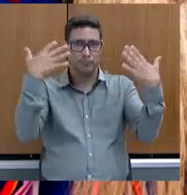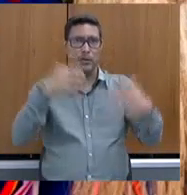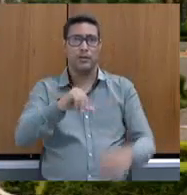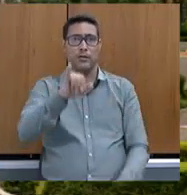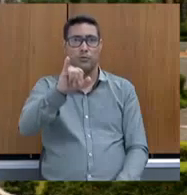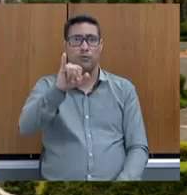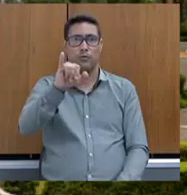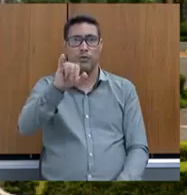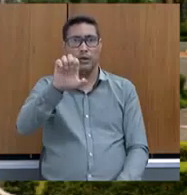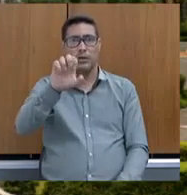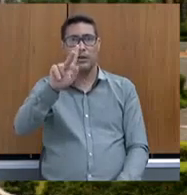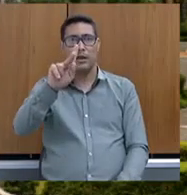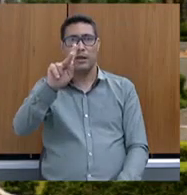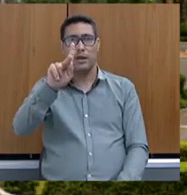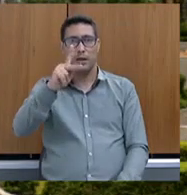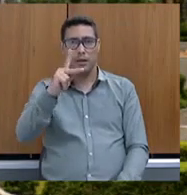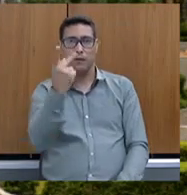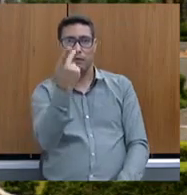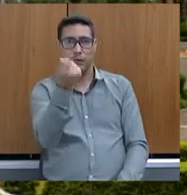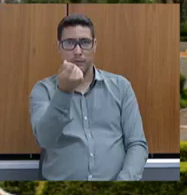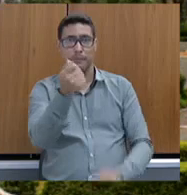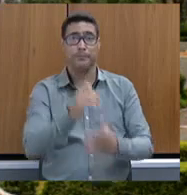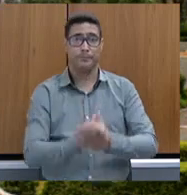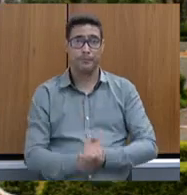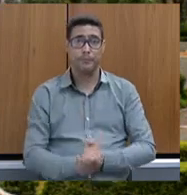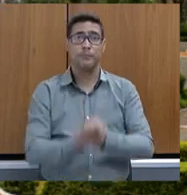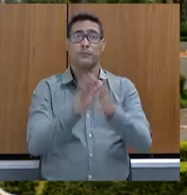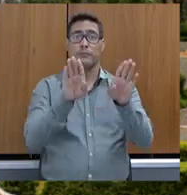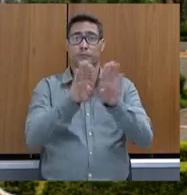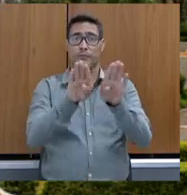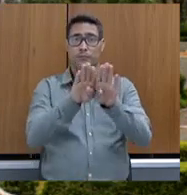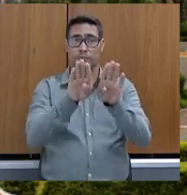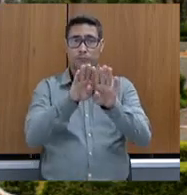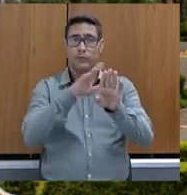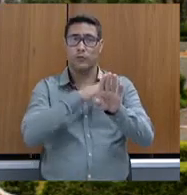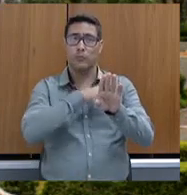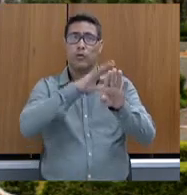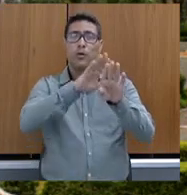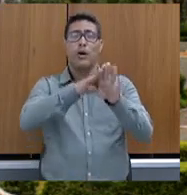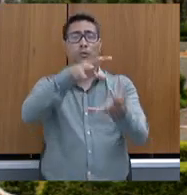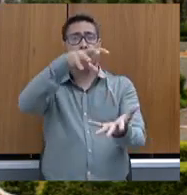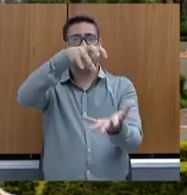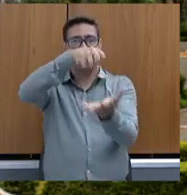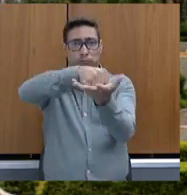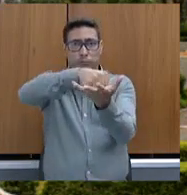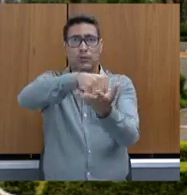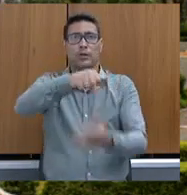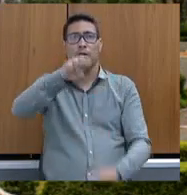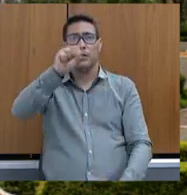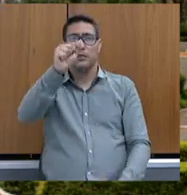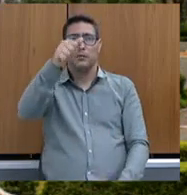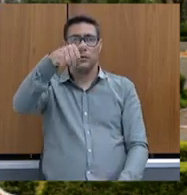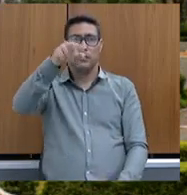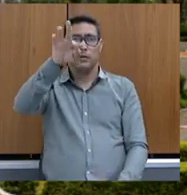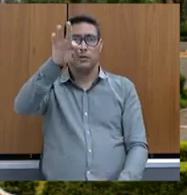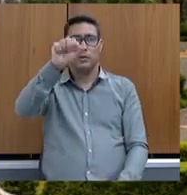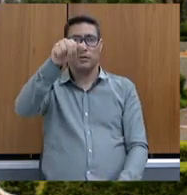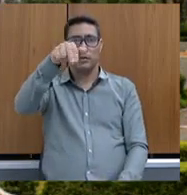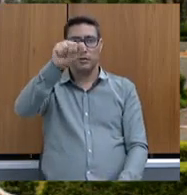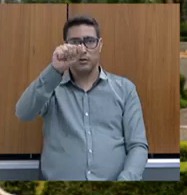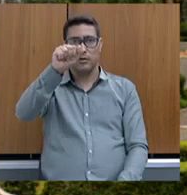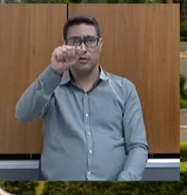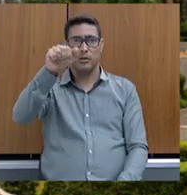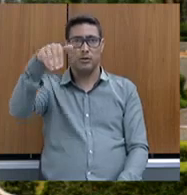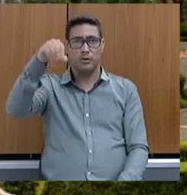passar tombamento de Santana dos Montes eu ressalto esse tombamento porque ele é muito importante Santana